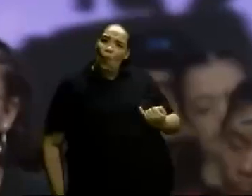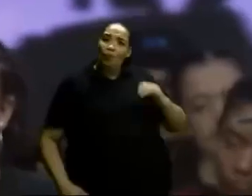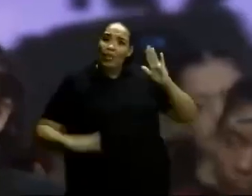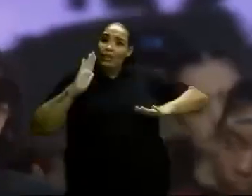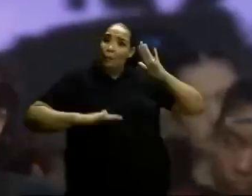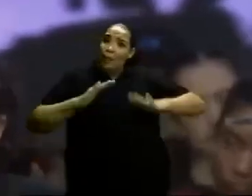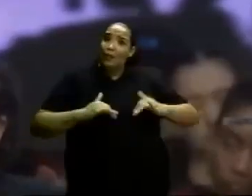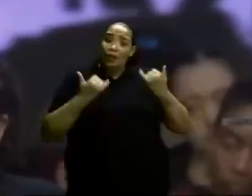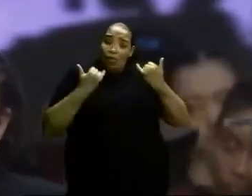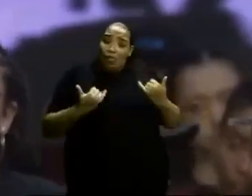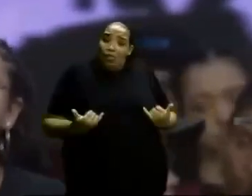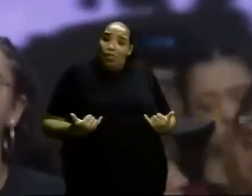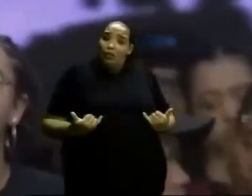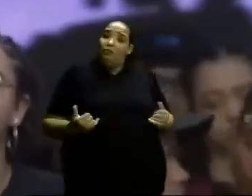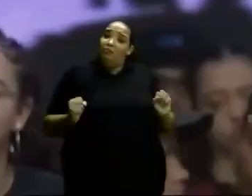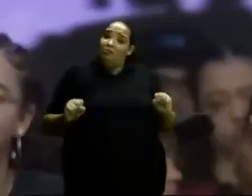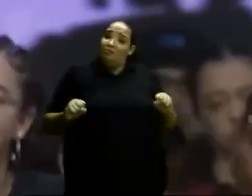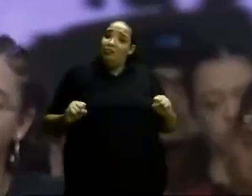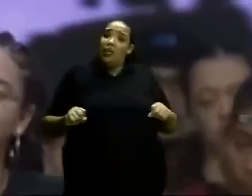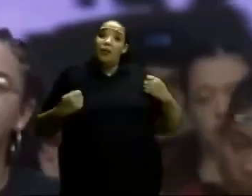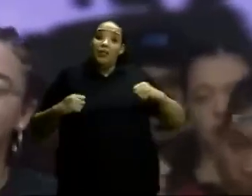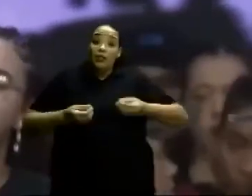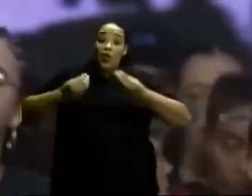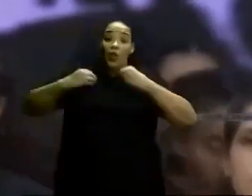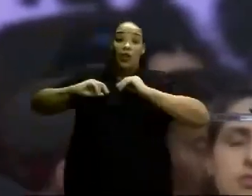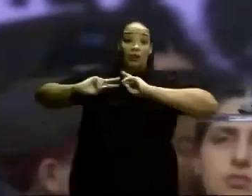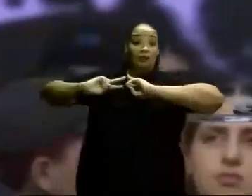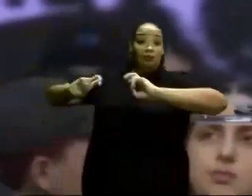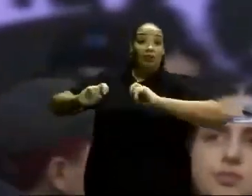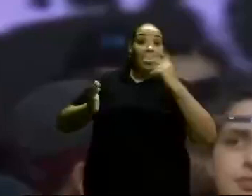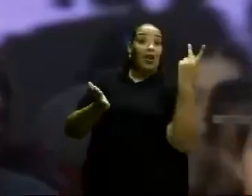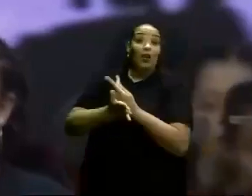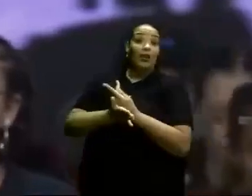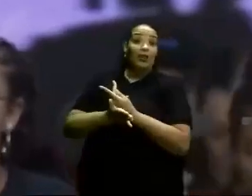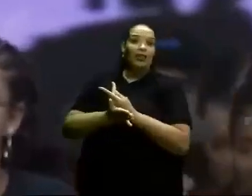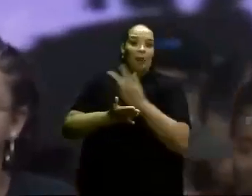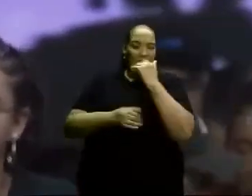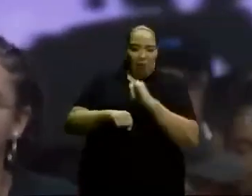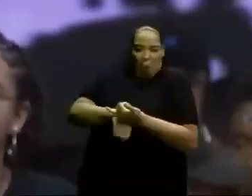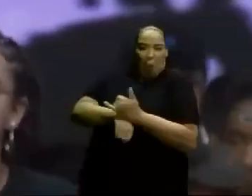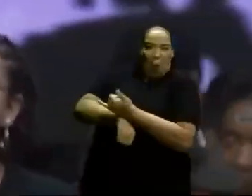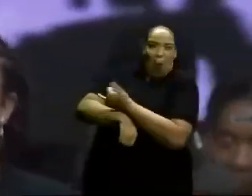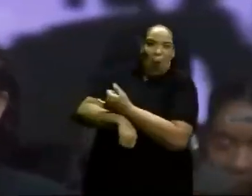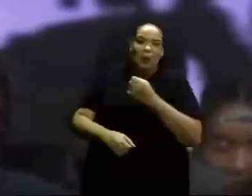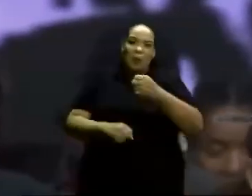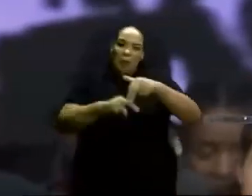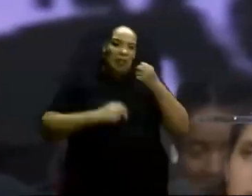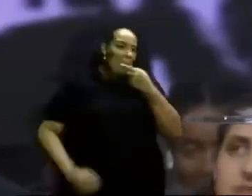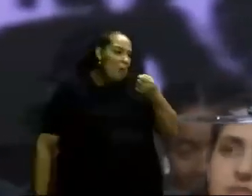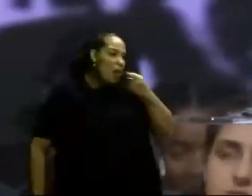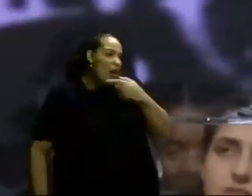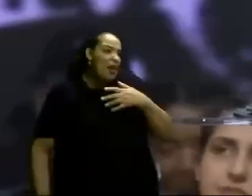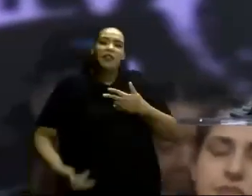luta a gente emagrece, sim ou não? Sim, você tem que olhar que está se cumprindo. Você não tem que olhar que está engordando. Ai, por causa desses remédios, por causa dessas coisas,